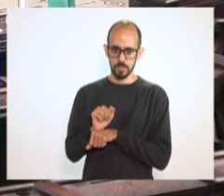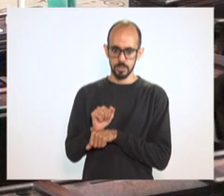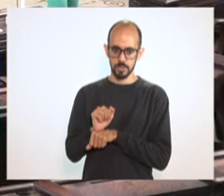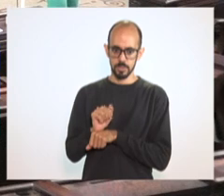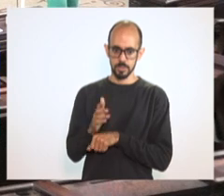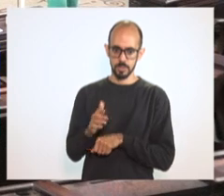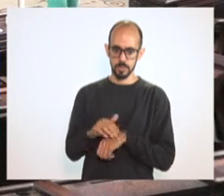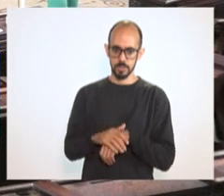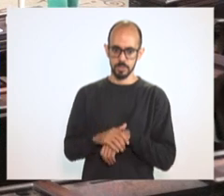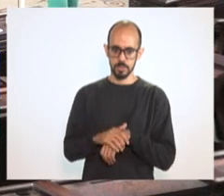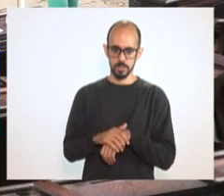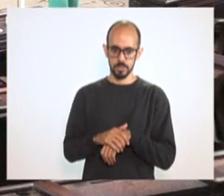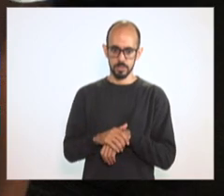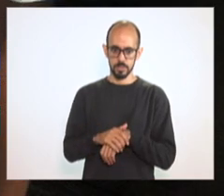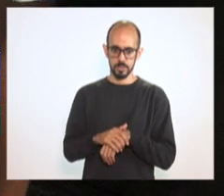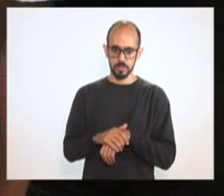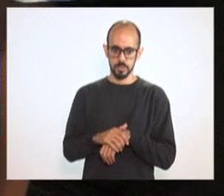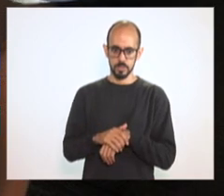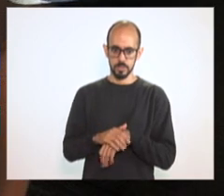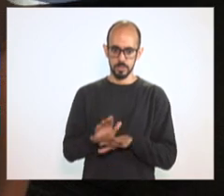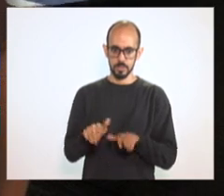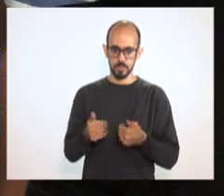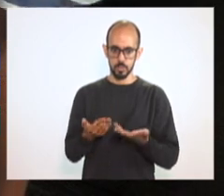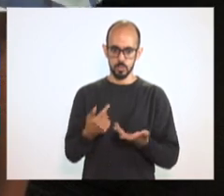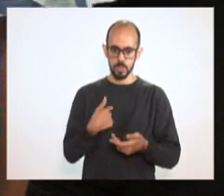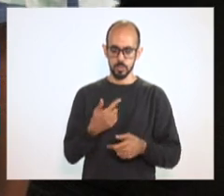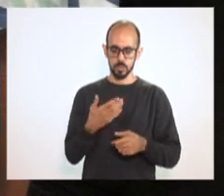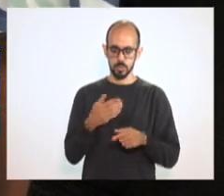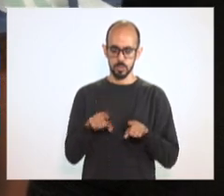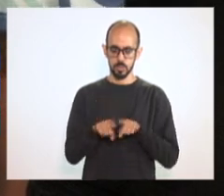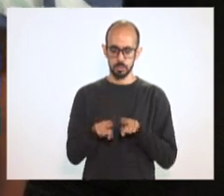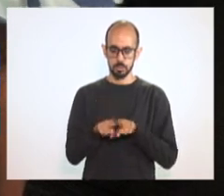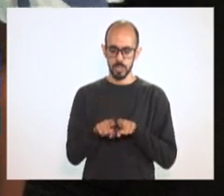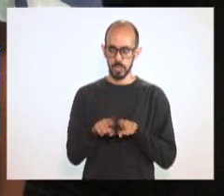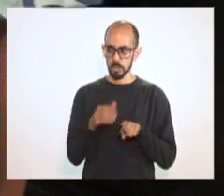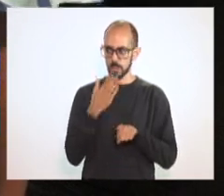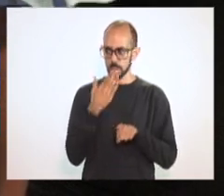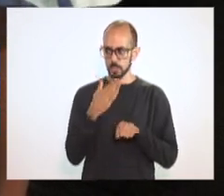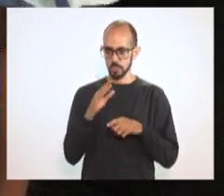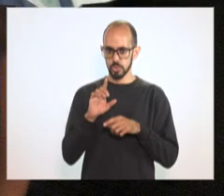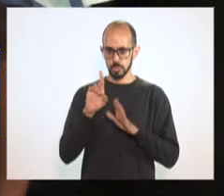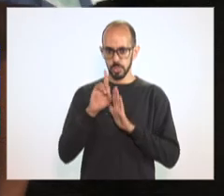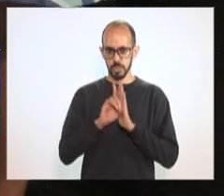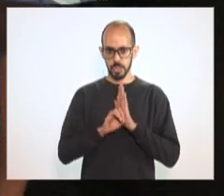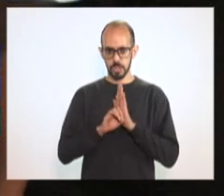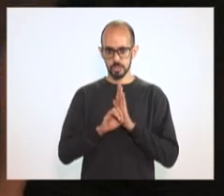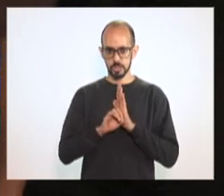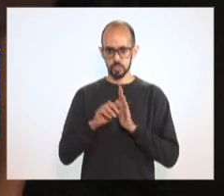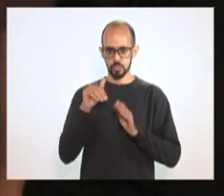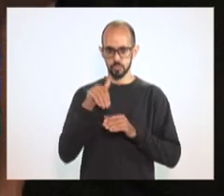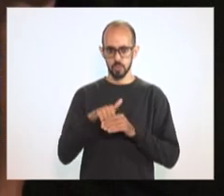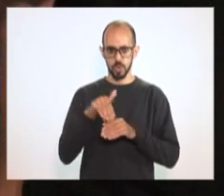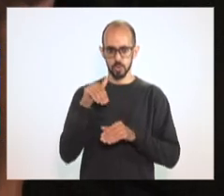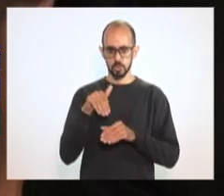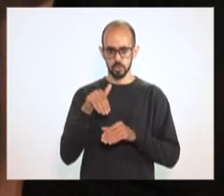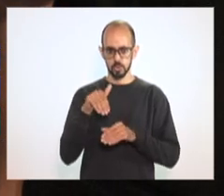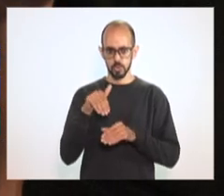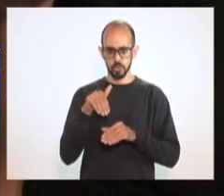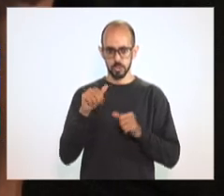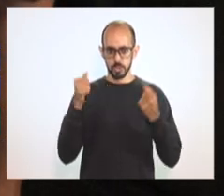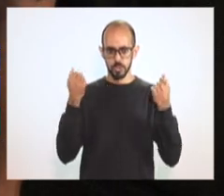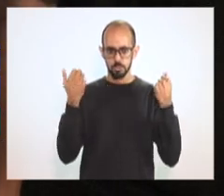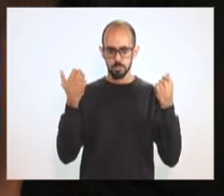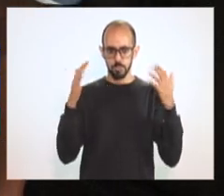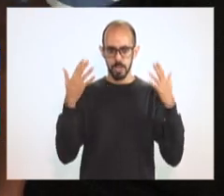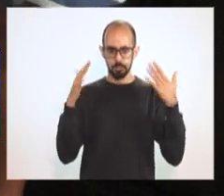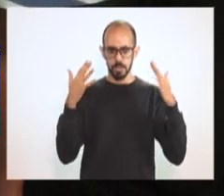plenário bom eu também pedi uma declaração de voto para parabenizar